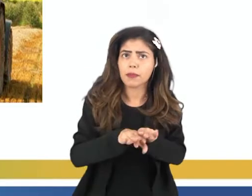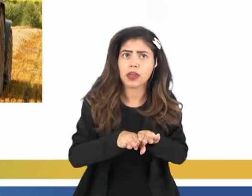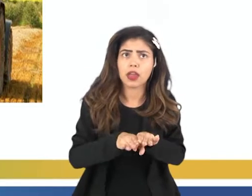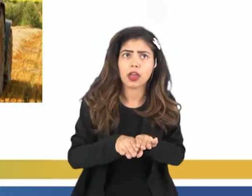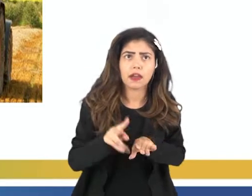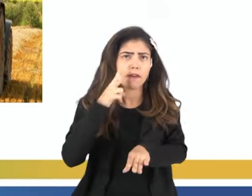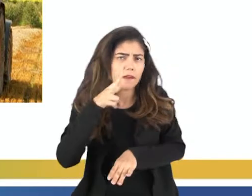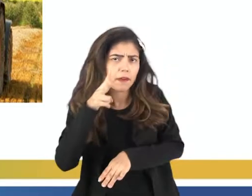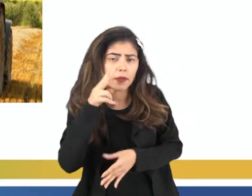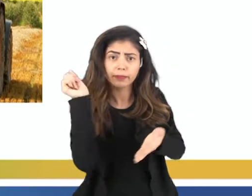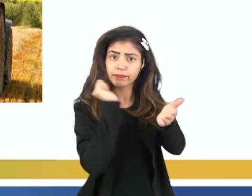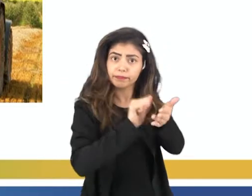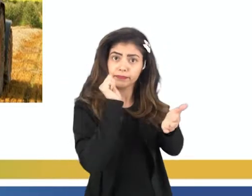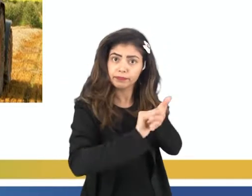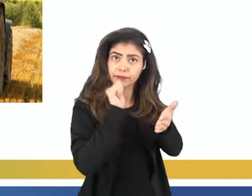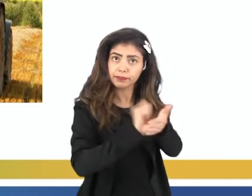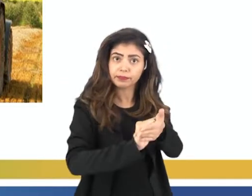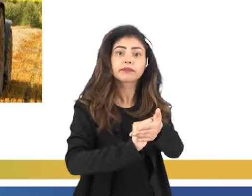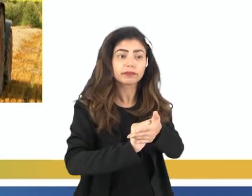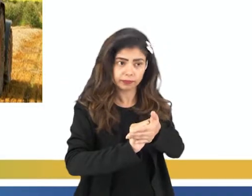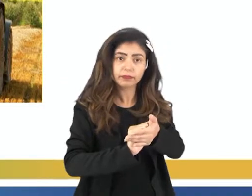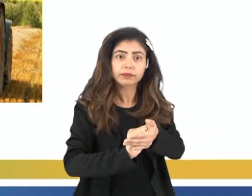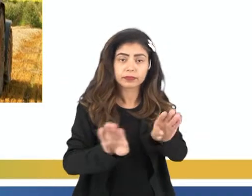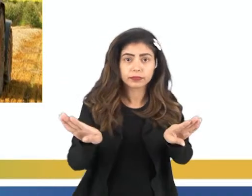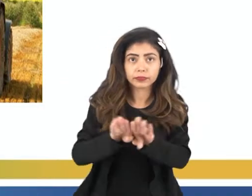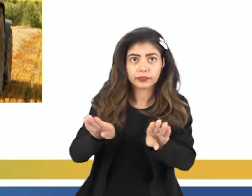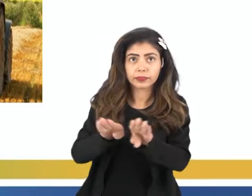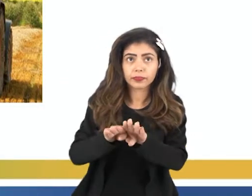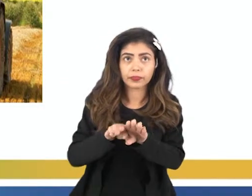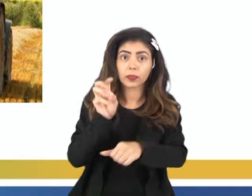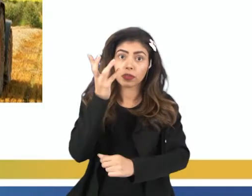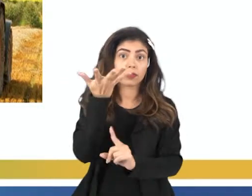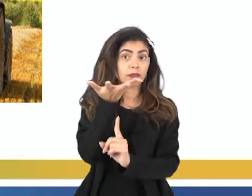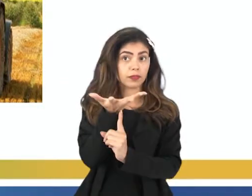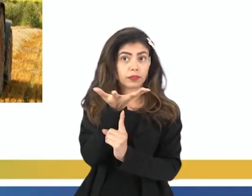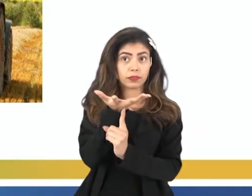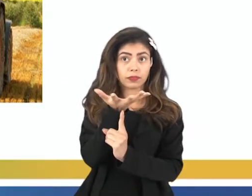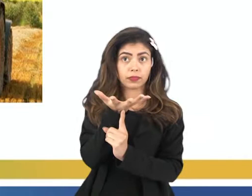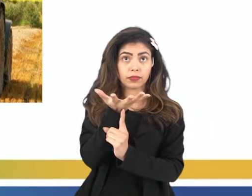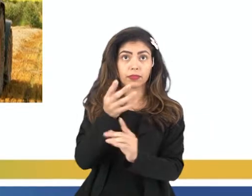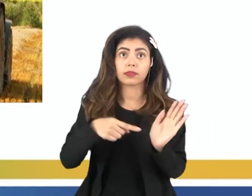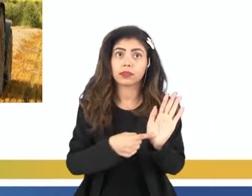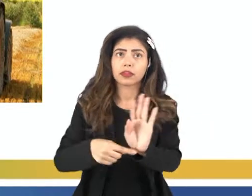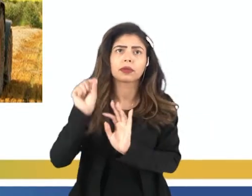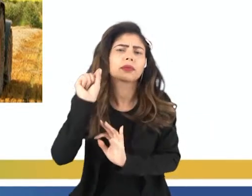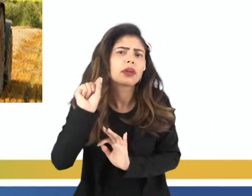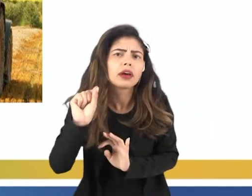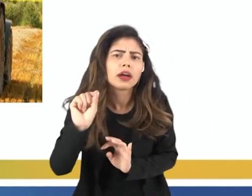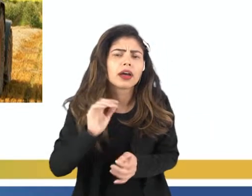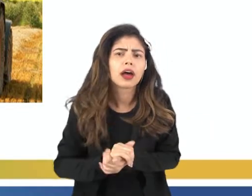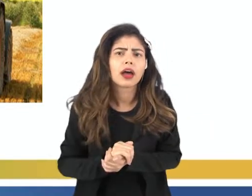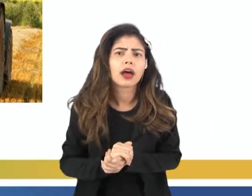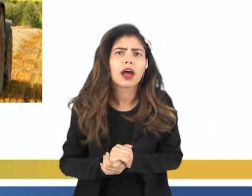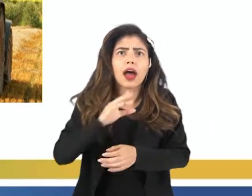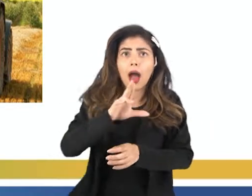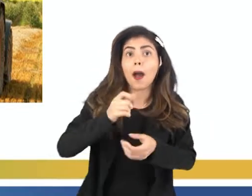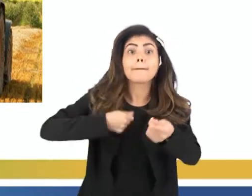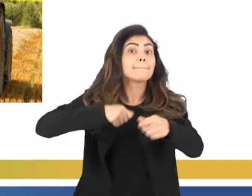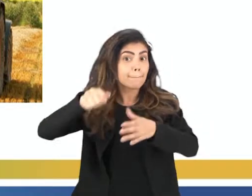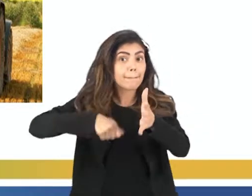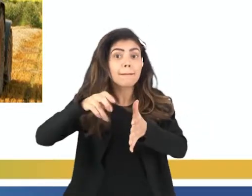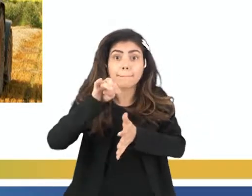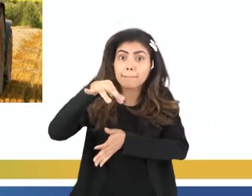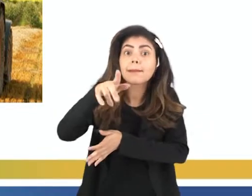homem está com um aparelho sintonizado com Wi-Fi. Muitos deles têm exatamente a sincronização com as